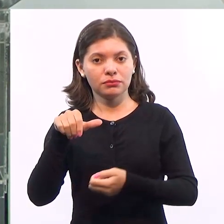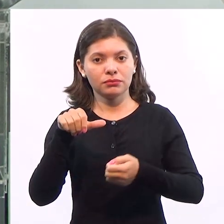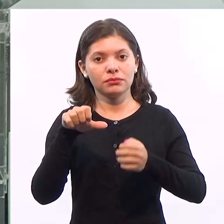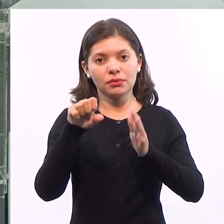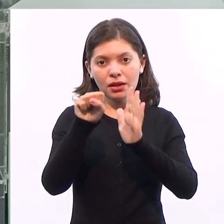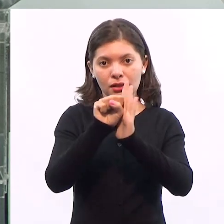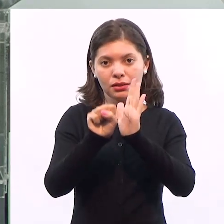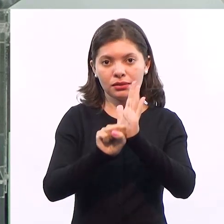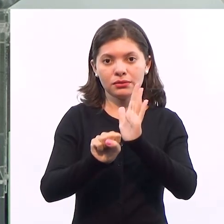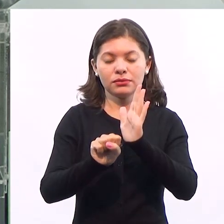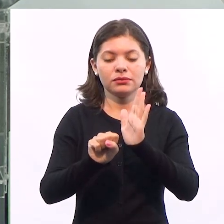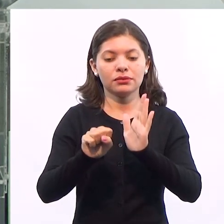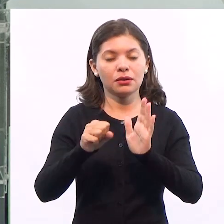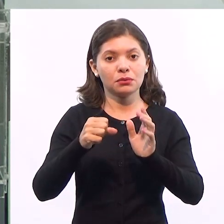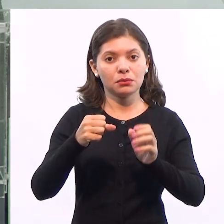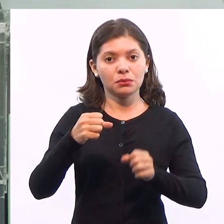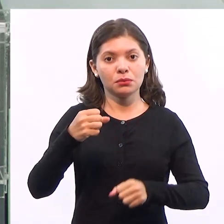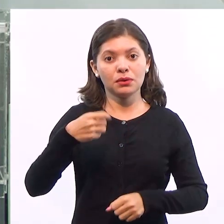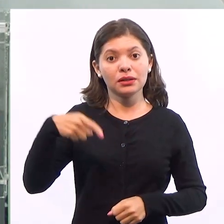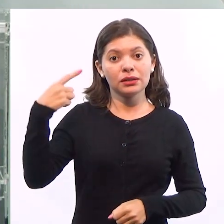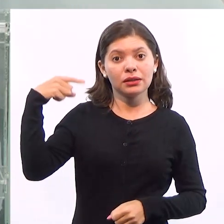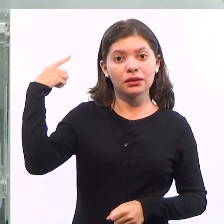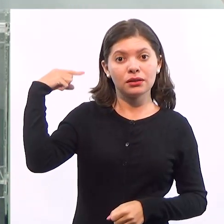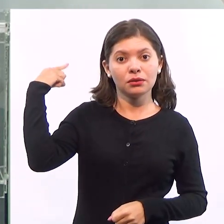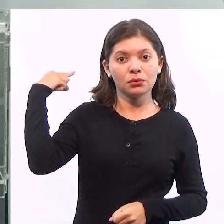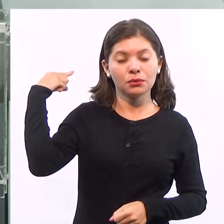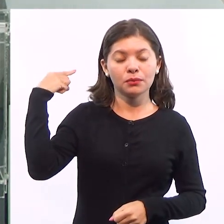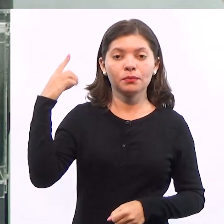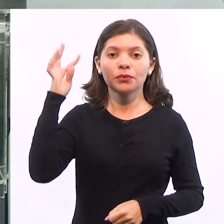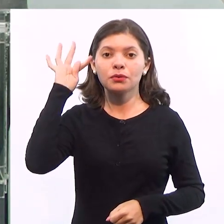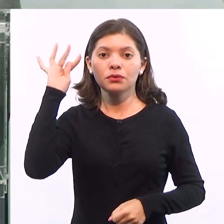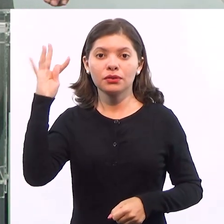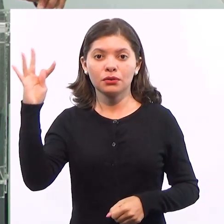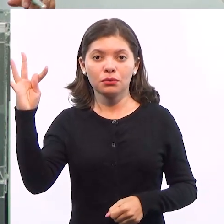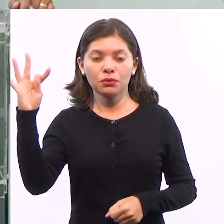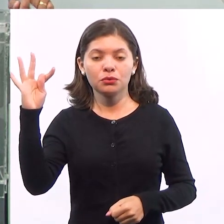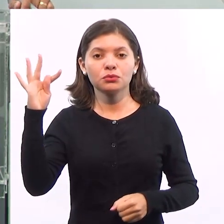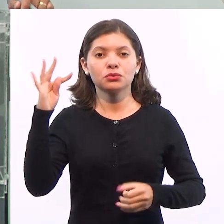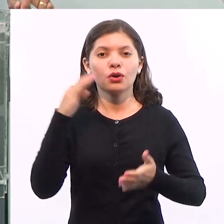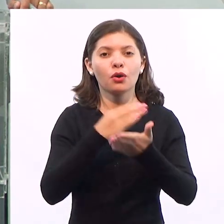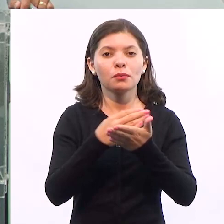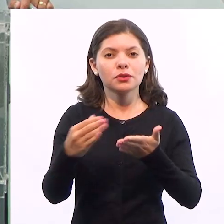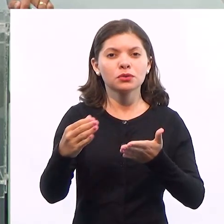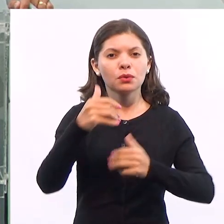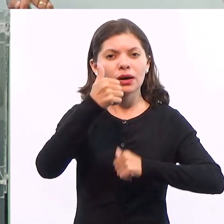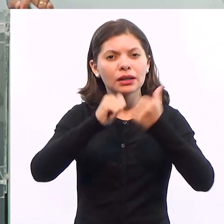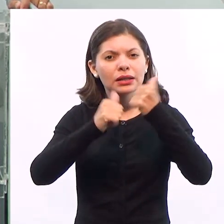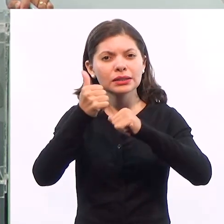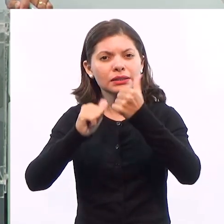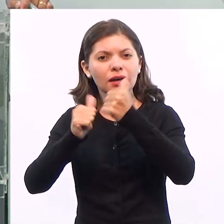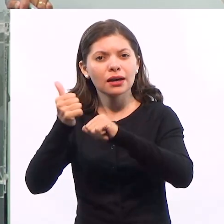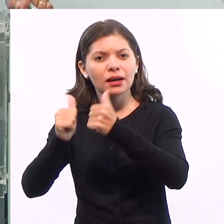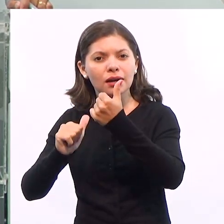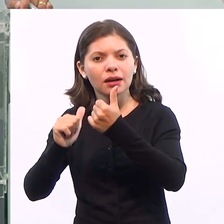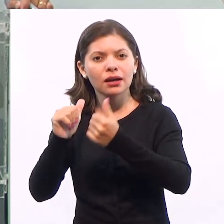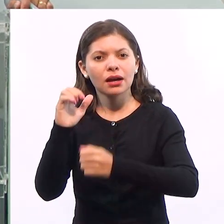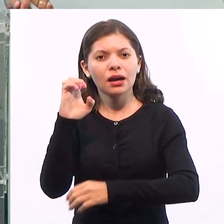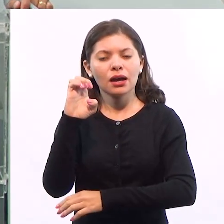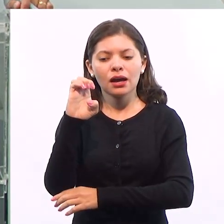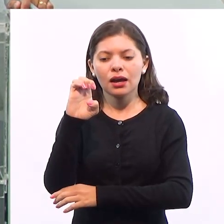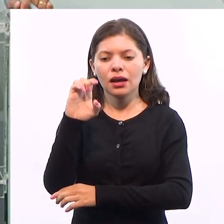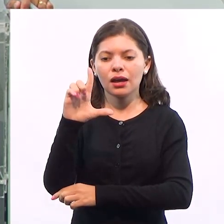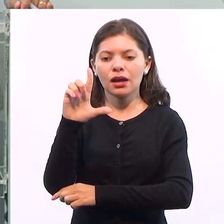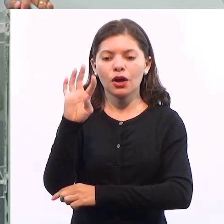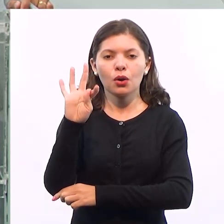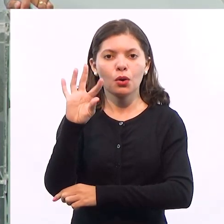metade do século passado, teoria das relações humanas, na qual os teóricos, né, começaram a analisar, Elton Mayo, né, fez